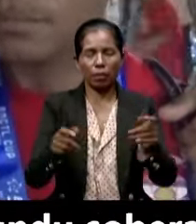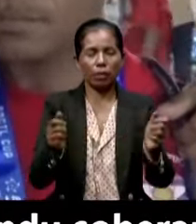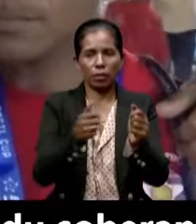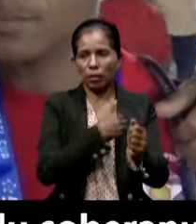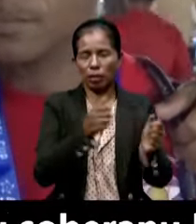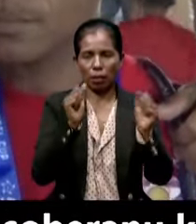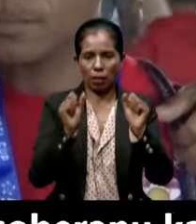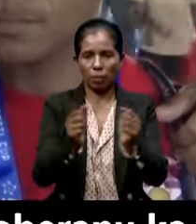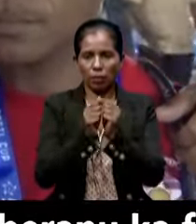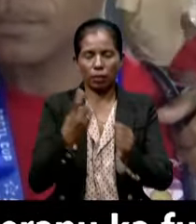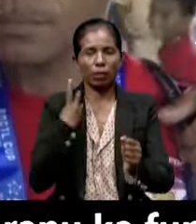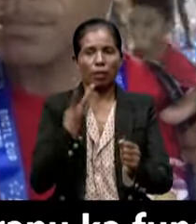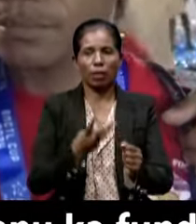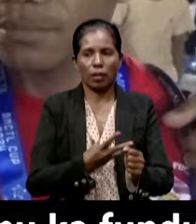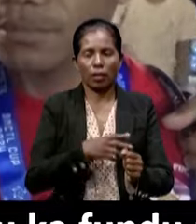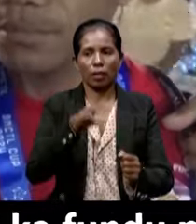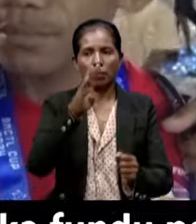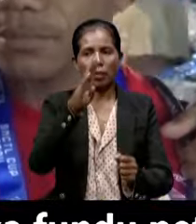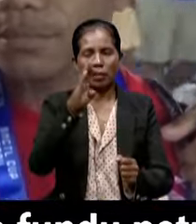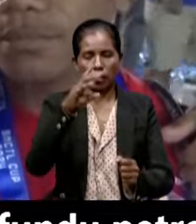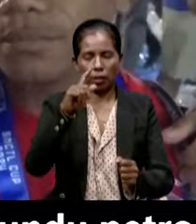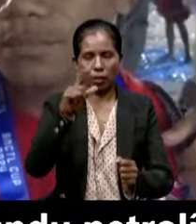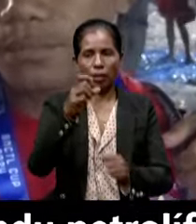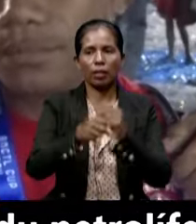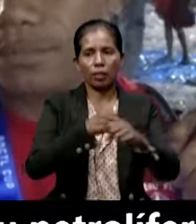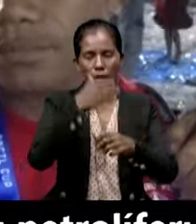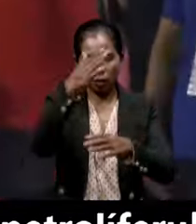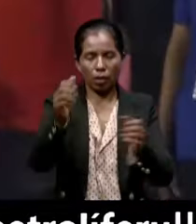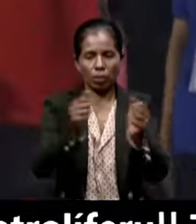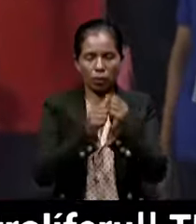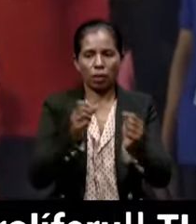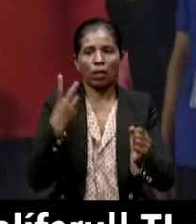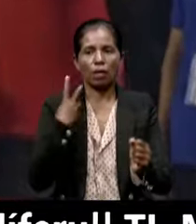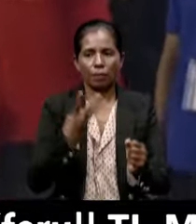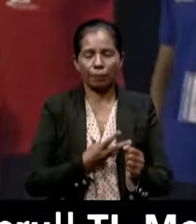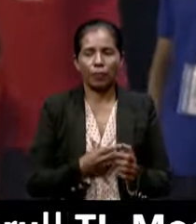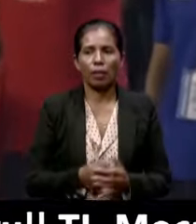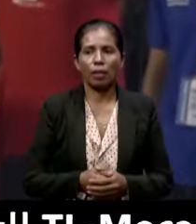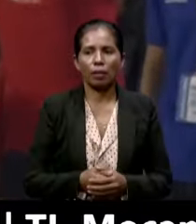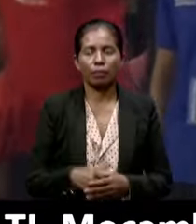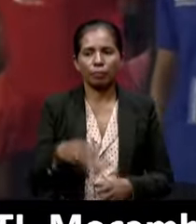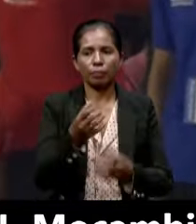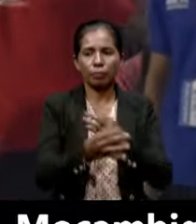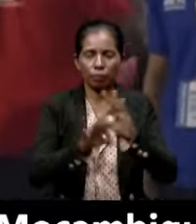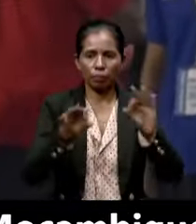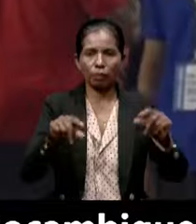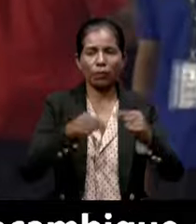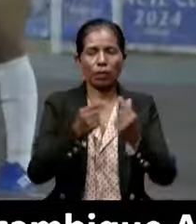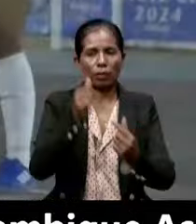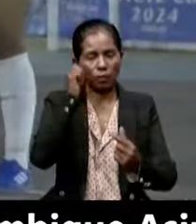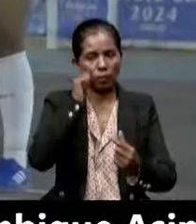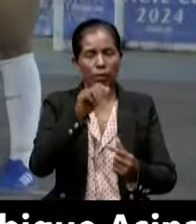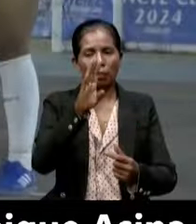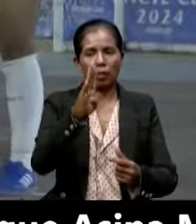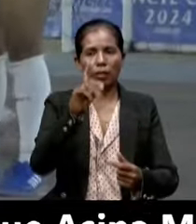com a mim a taça BNCTL batina ainda né, mas batina não inserce a muito com a mim. Entretanto, jogo encerramento né, equipa feto